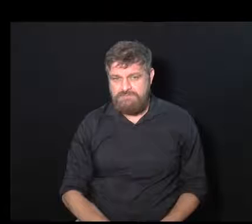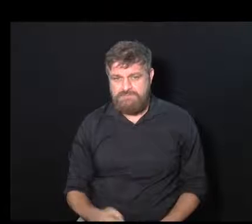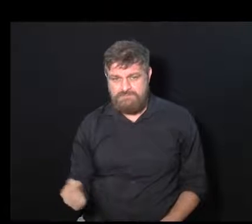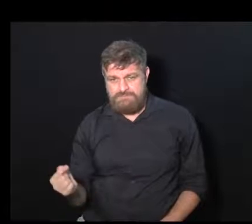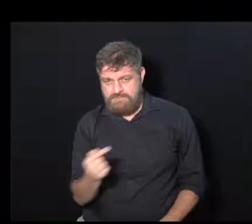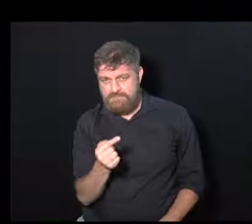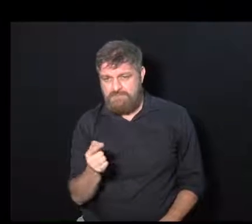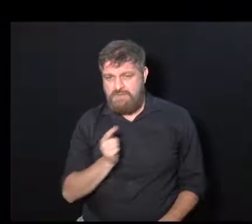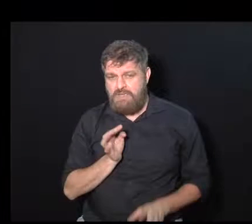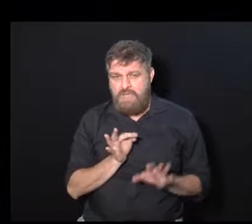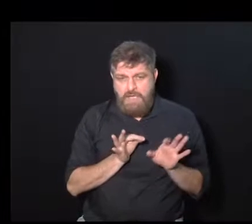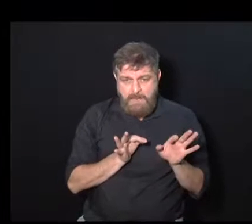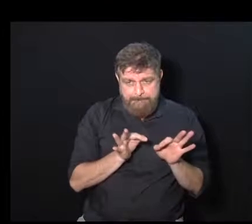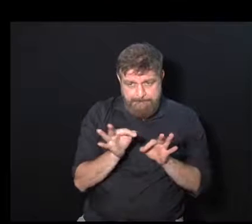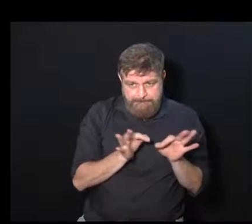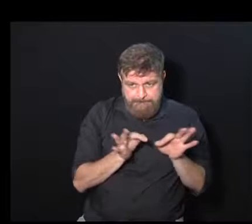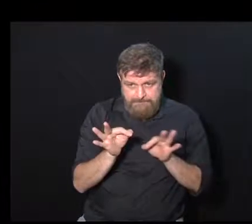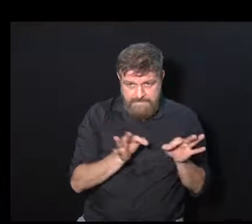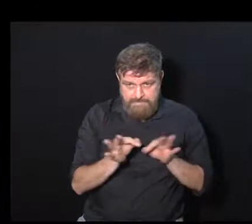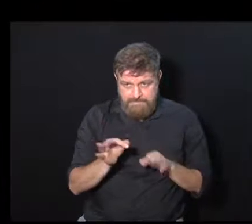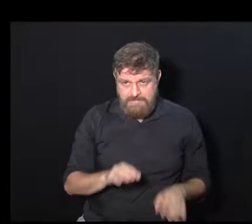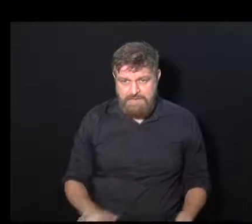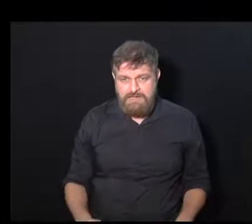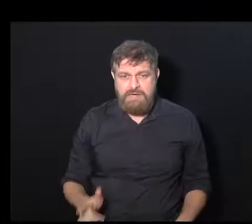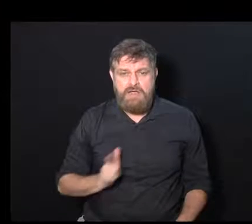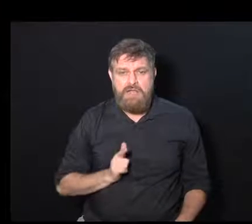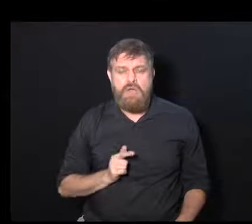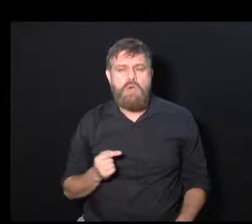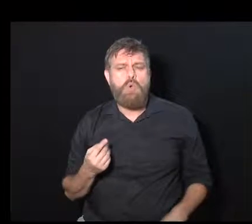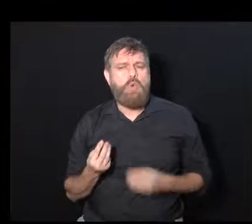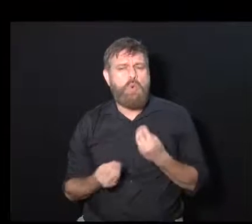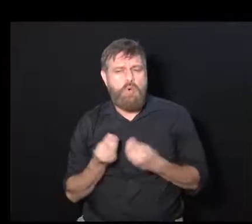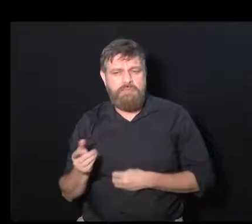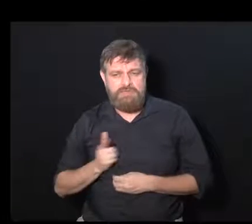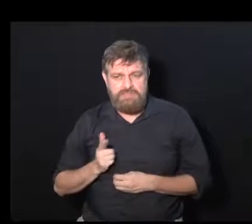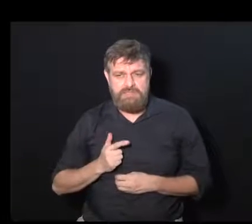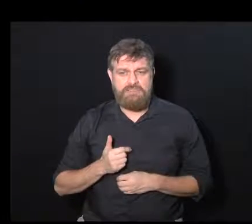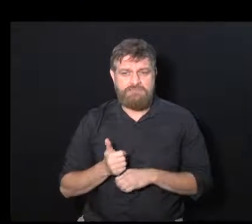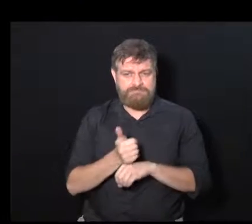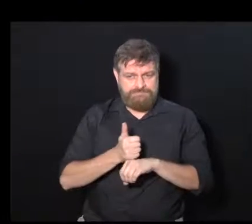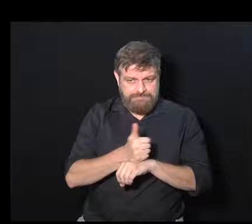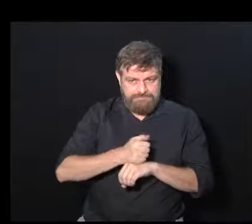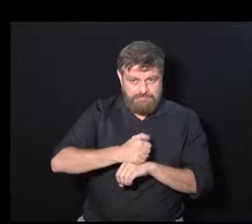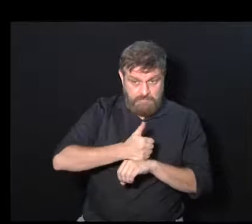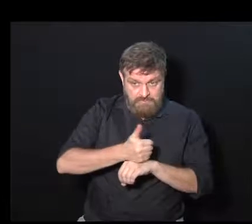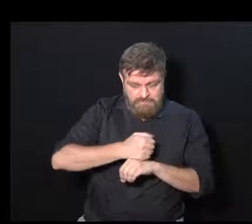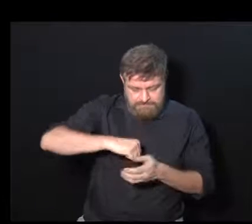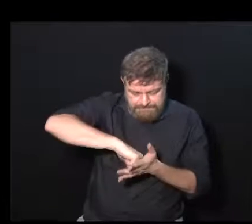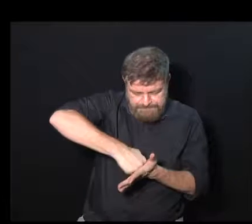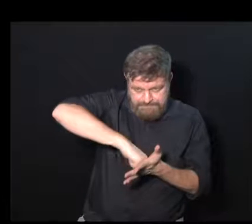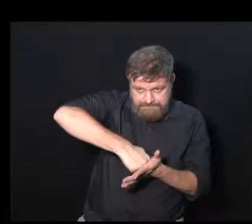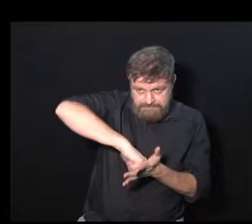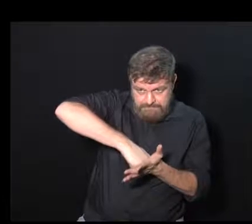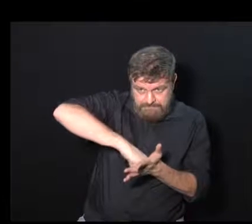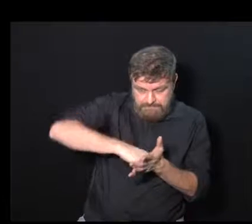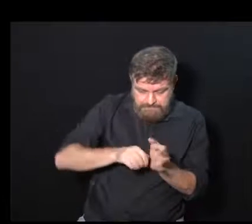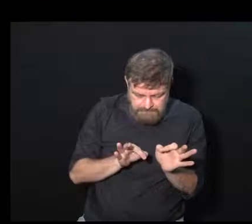tem a preparação e através de uma farmácia de manipulação